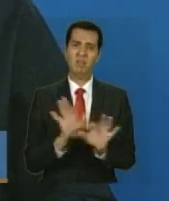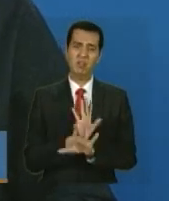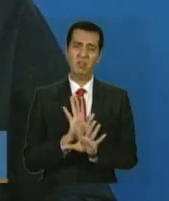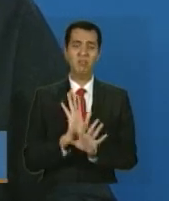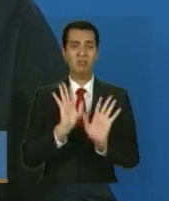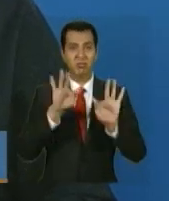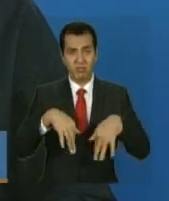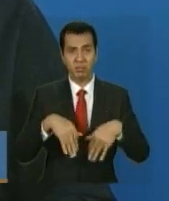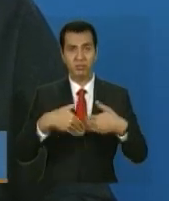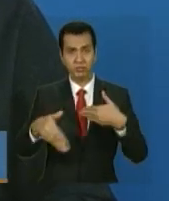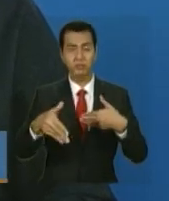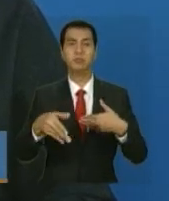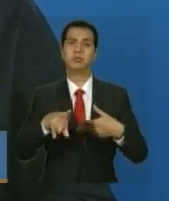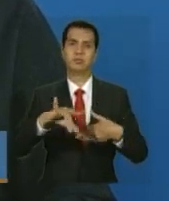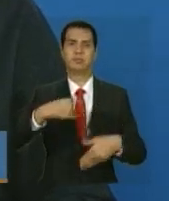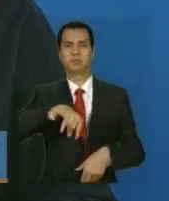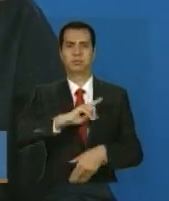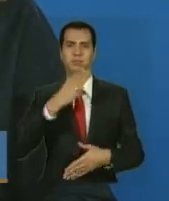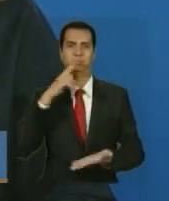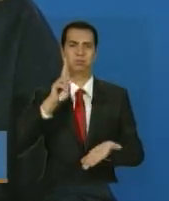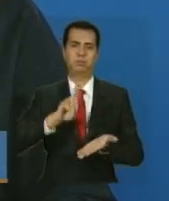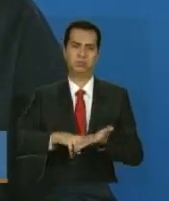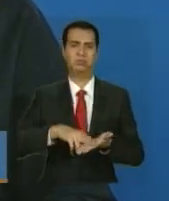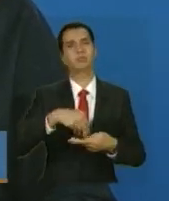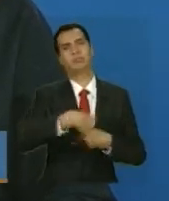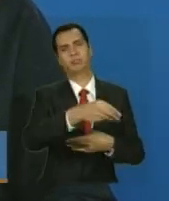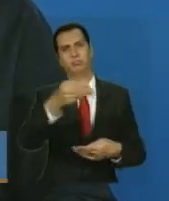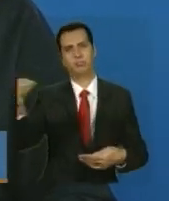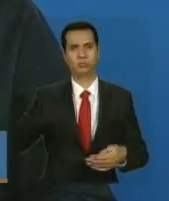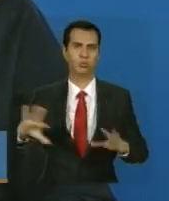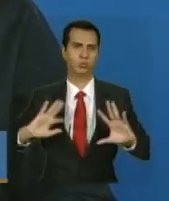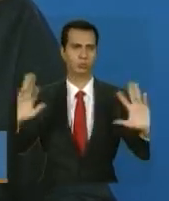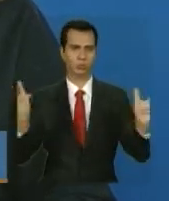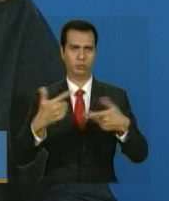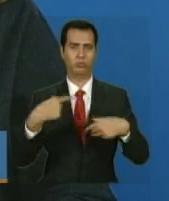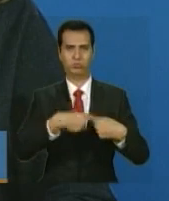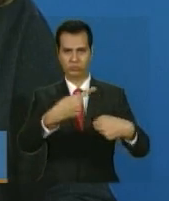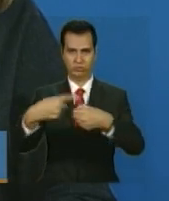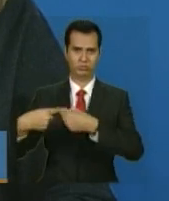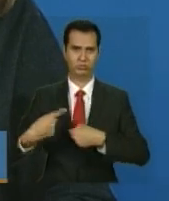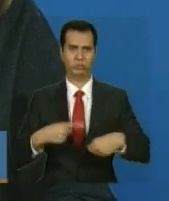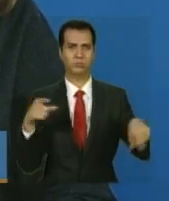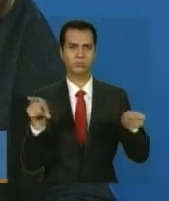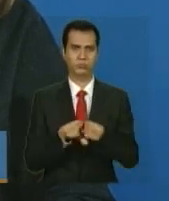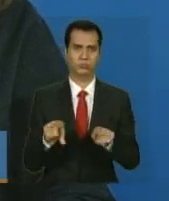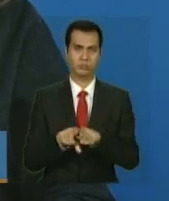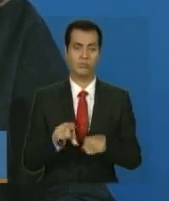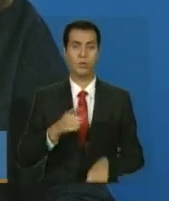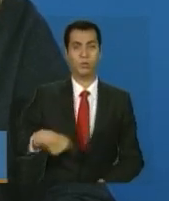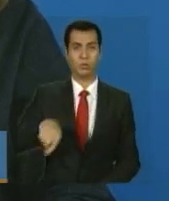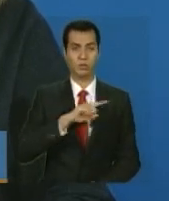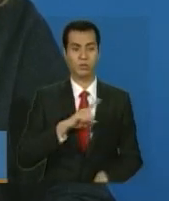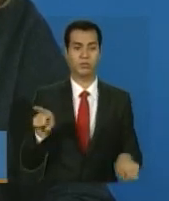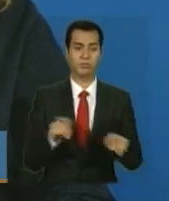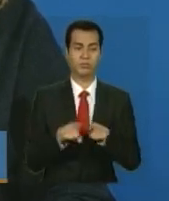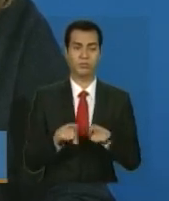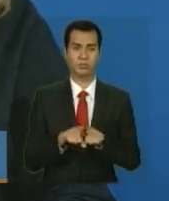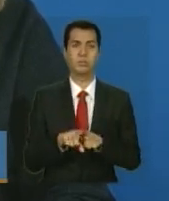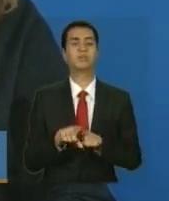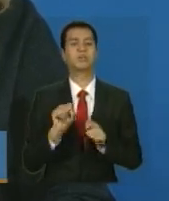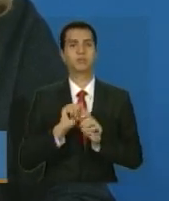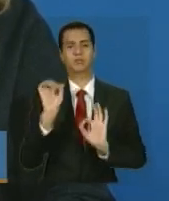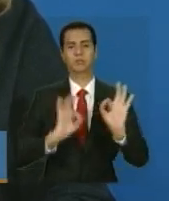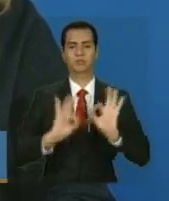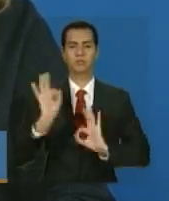filipeta. E, para além disso, estamos trabalhando na construção de um guia